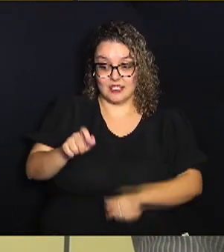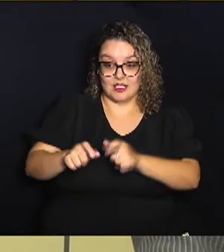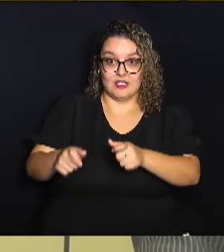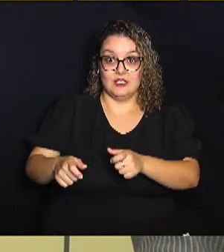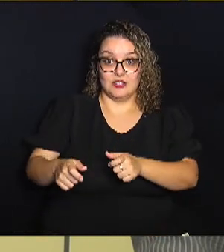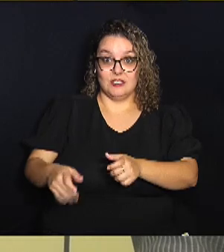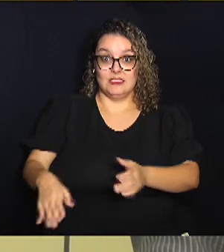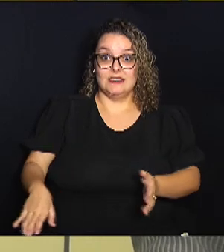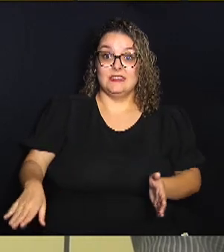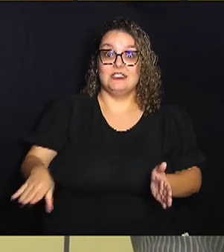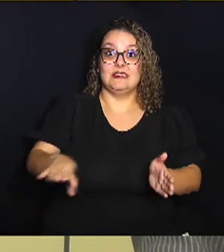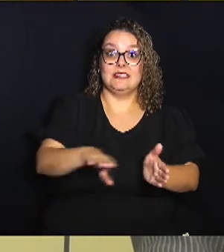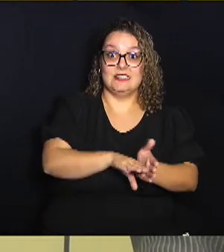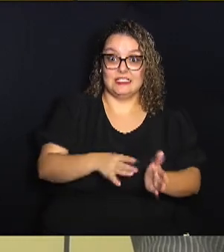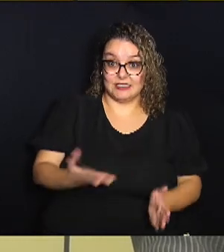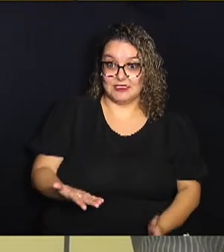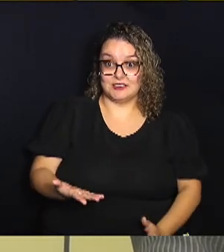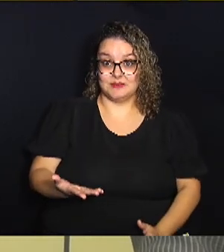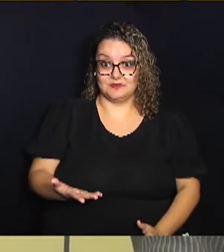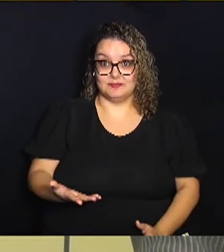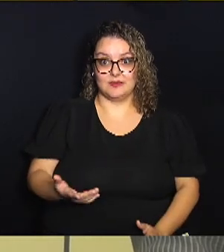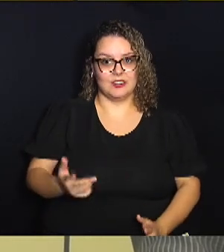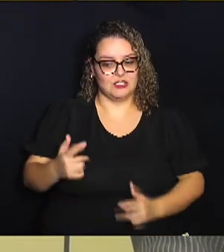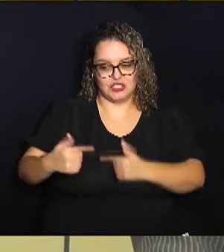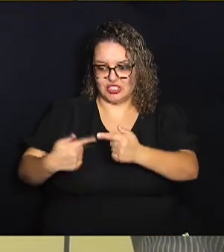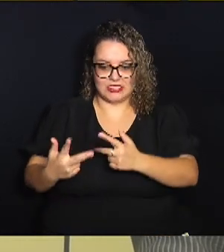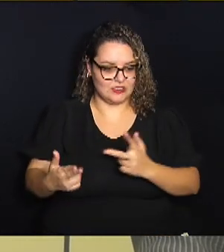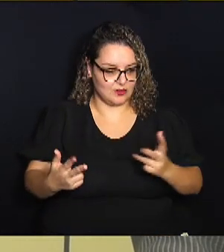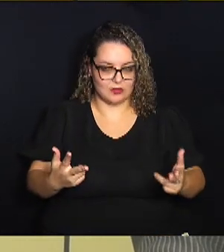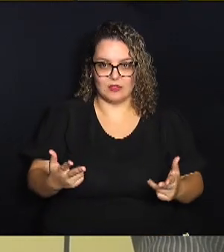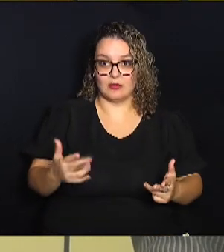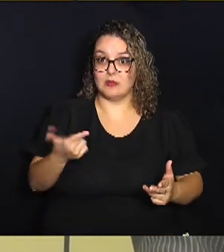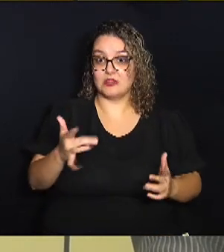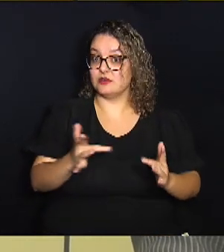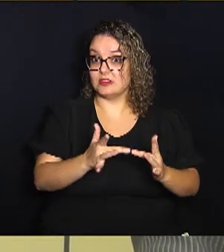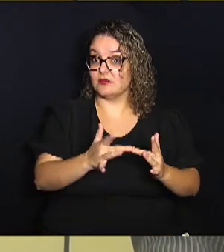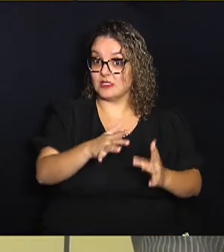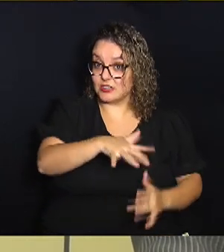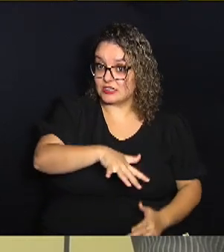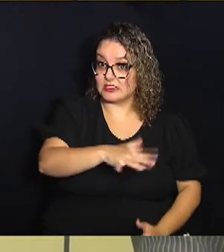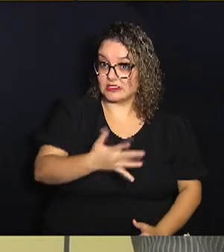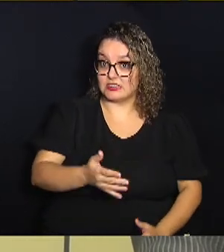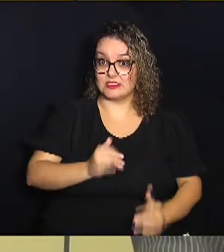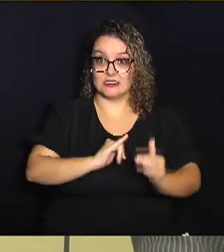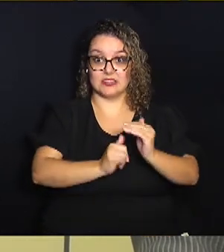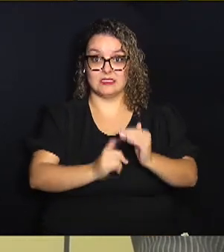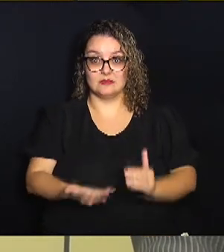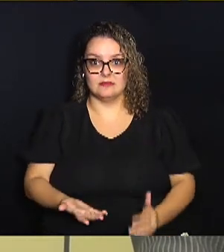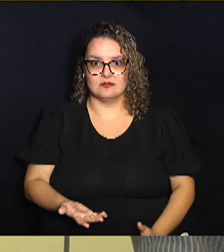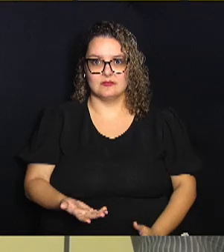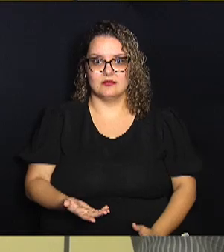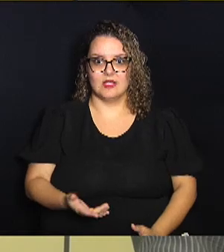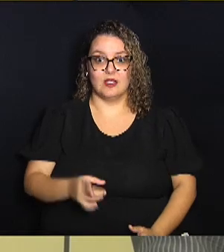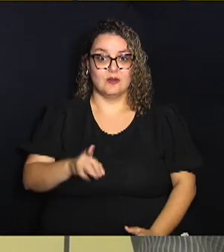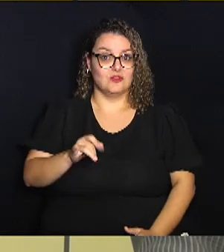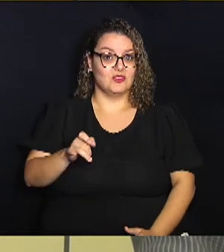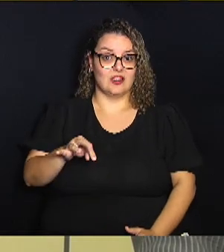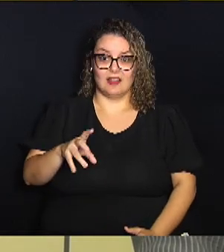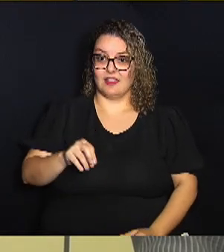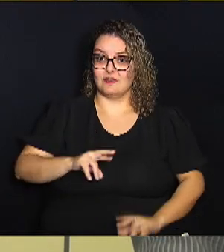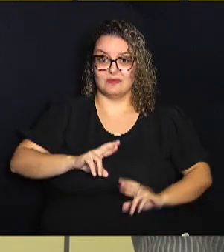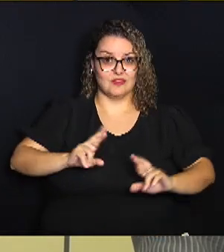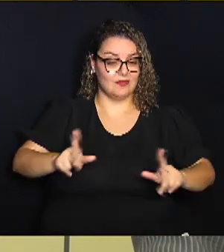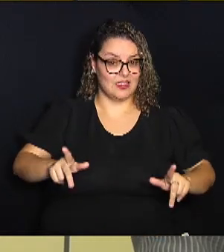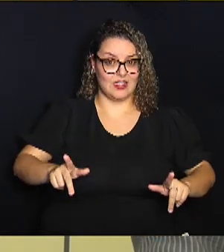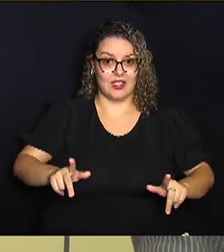estão vindo, né, a mesma geração, mas que ainda não teve contato com essa área de startup, é um dialeto totalmente diferente. É